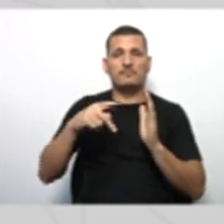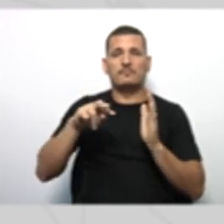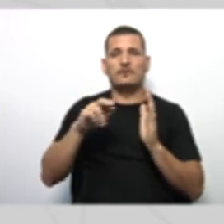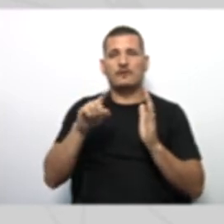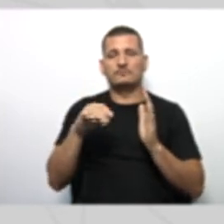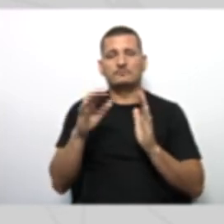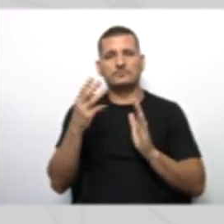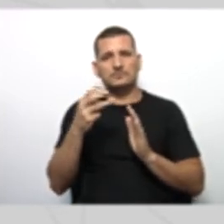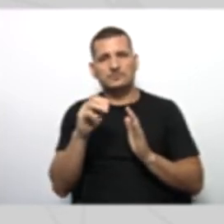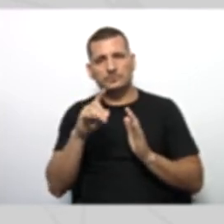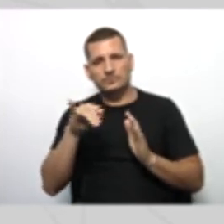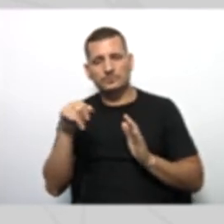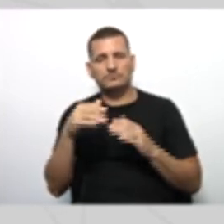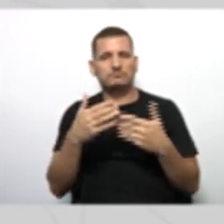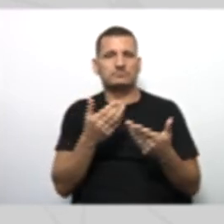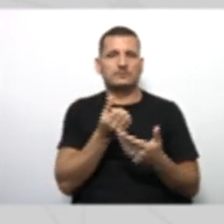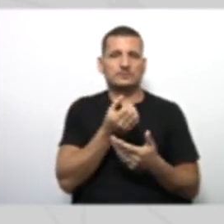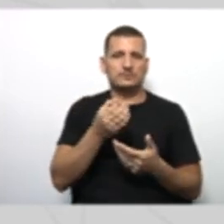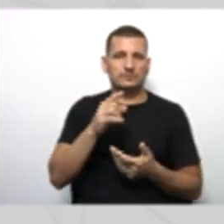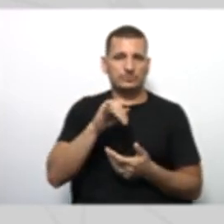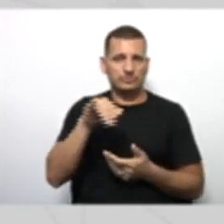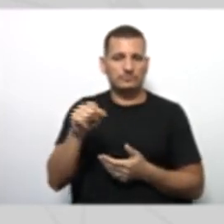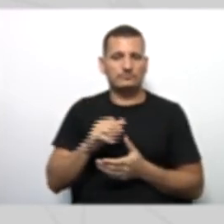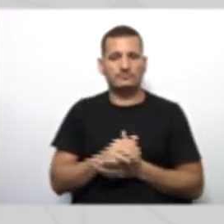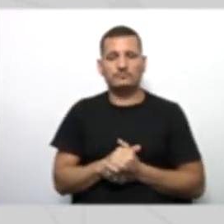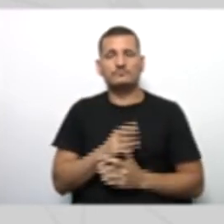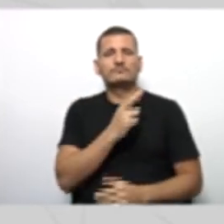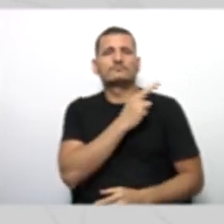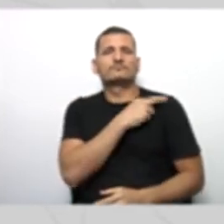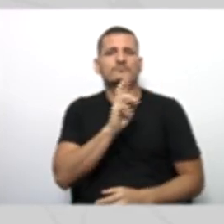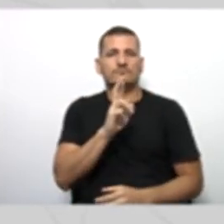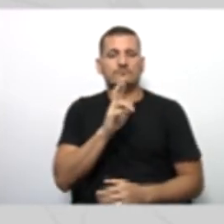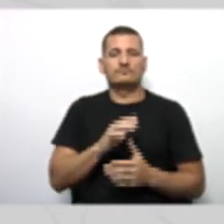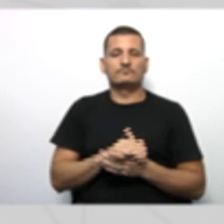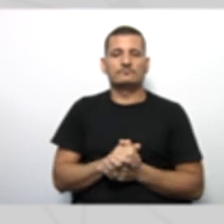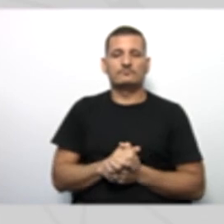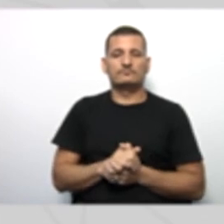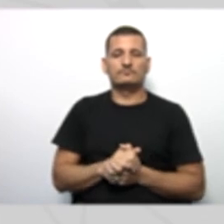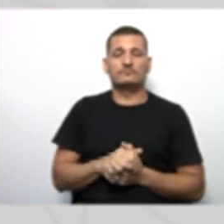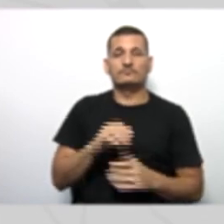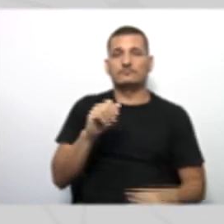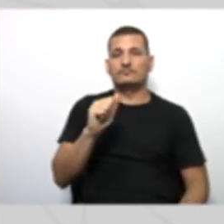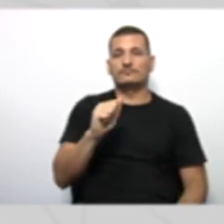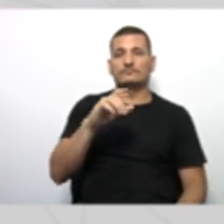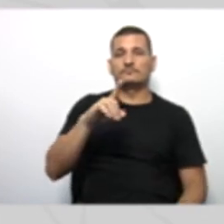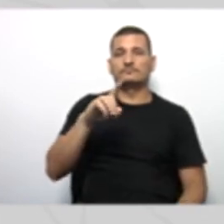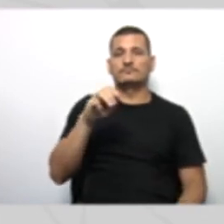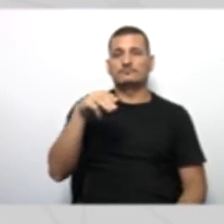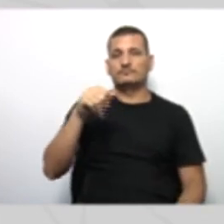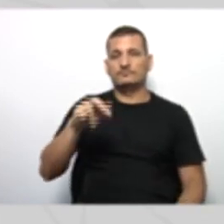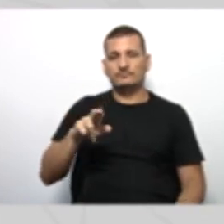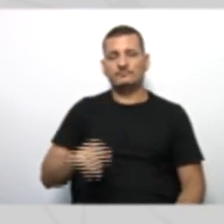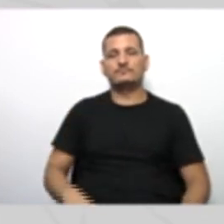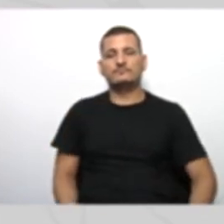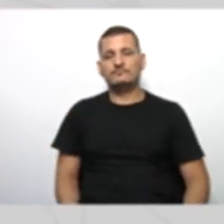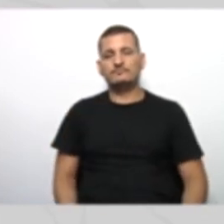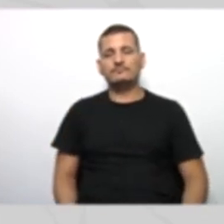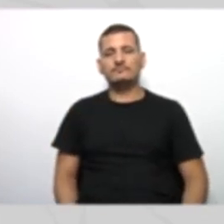que? A classificação, né? Se o impacto é baixo e médio, qual é a classificação desse meu risco? BM, vou colocar aqui,